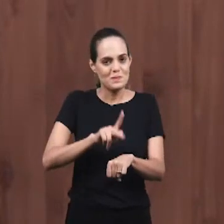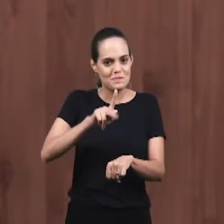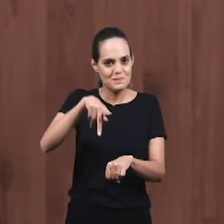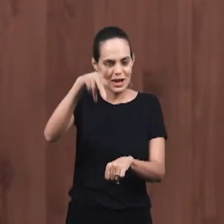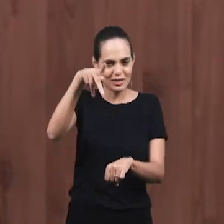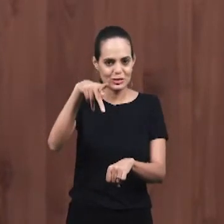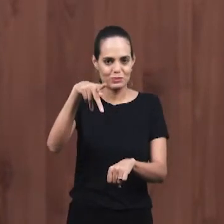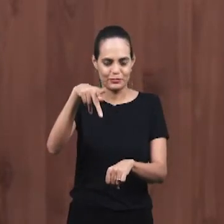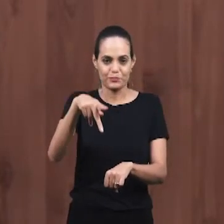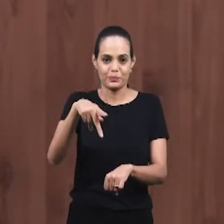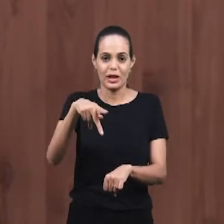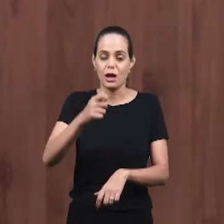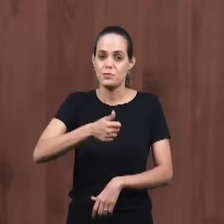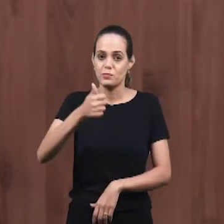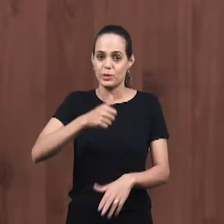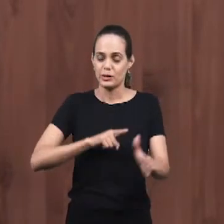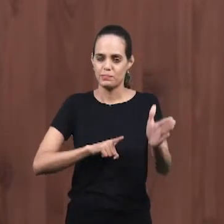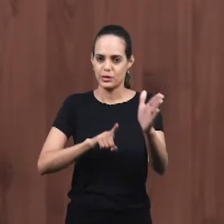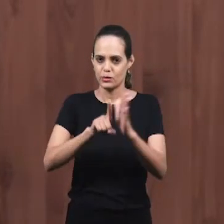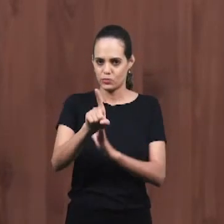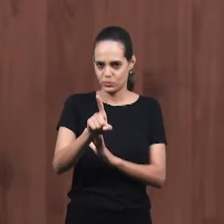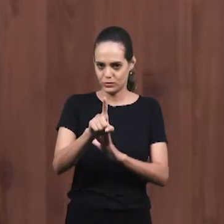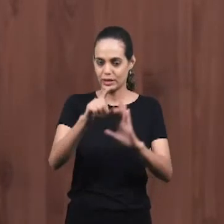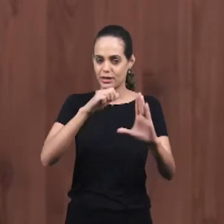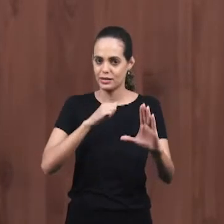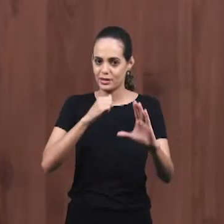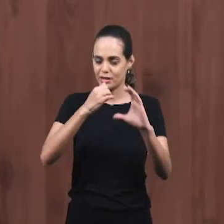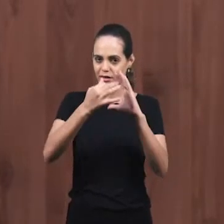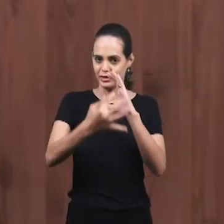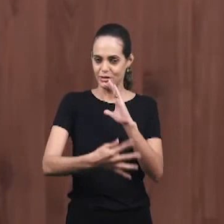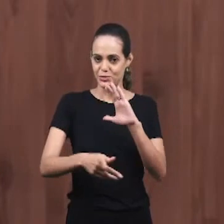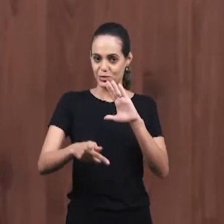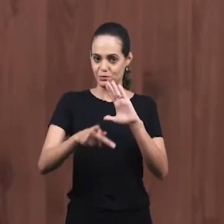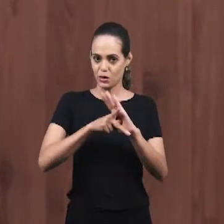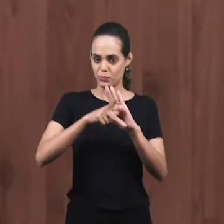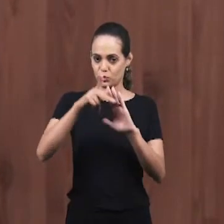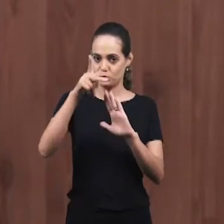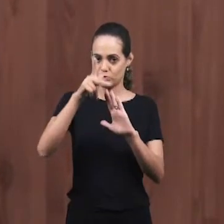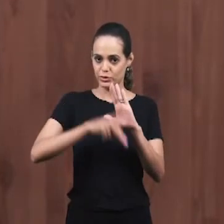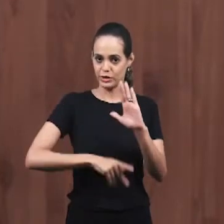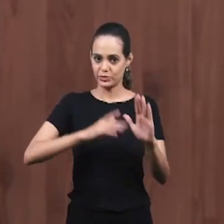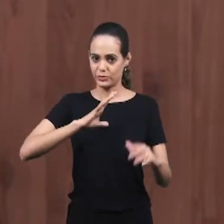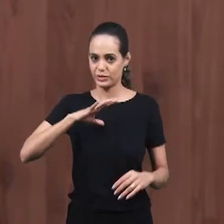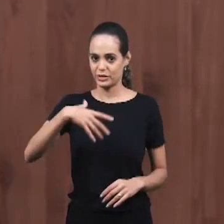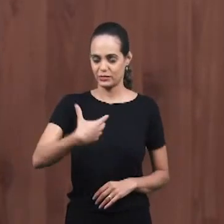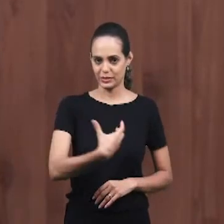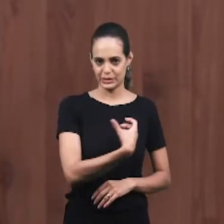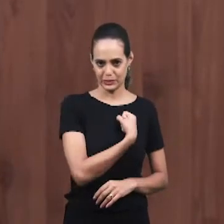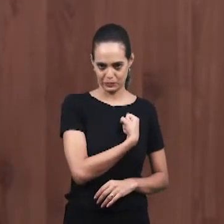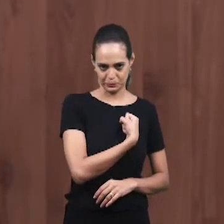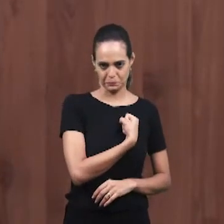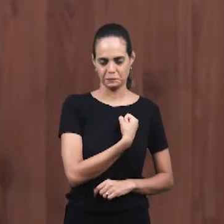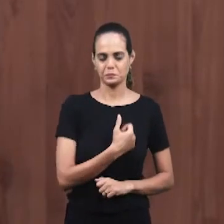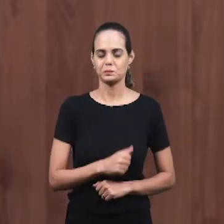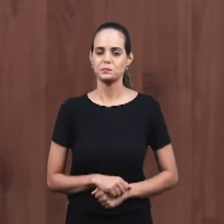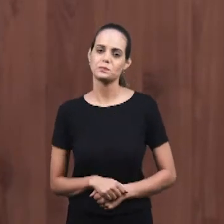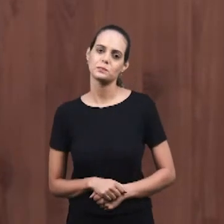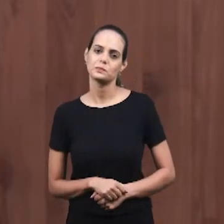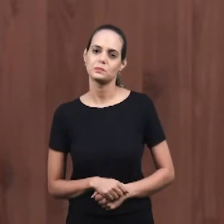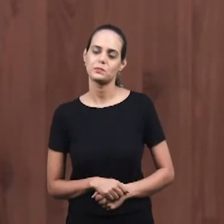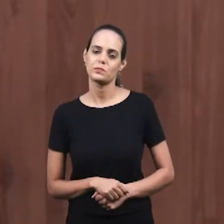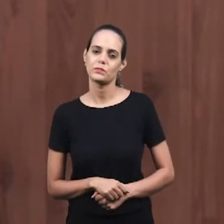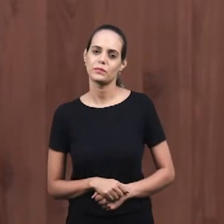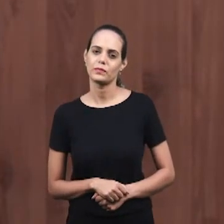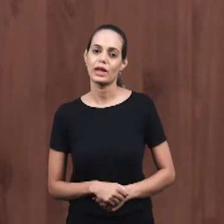sobre Páscoa. A primeira pergunta foi relacionada a um aspecto do projeto de salvação. Mas a segunda, a terceira e